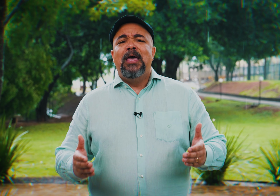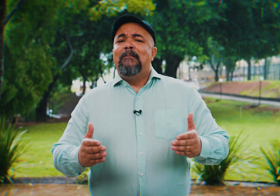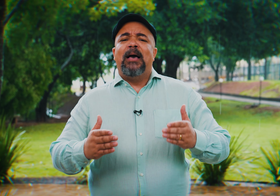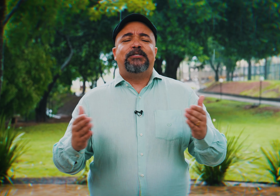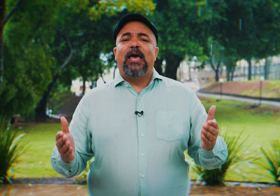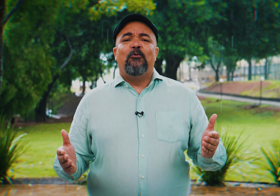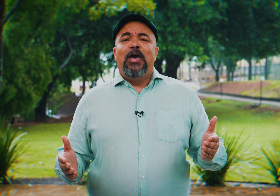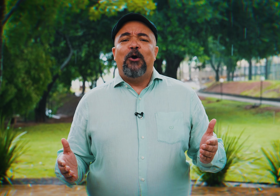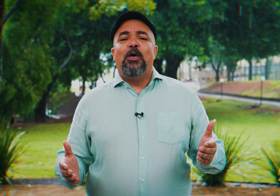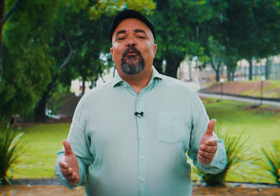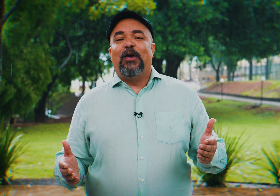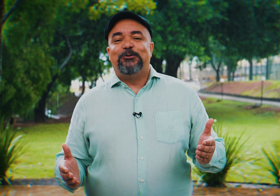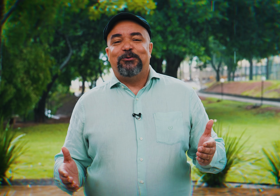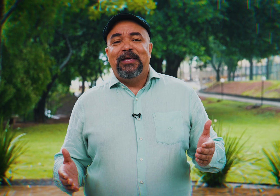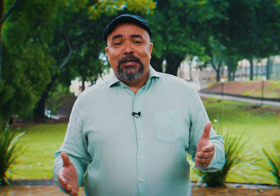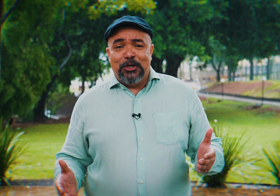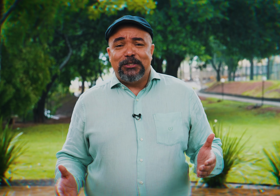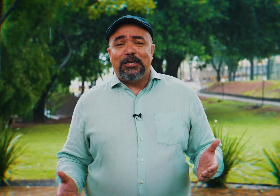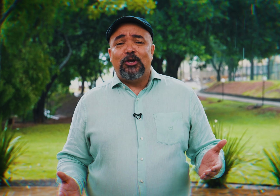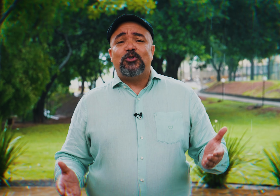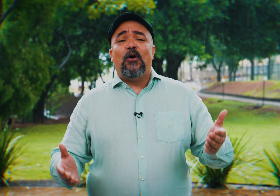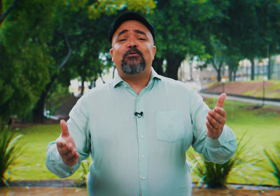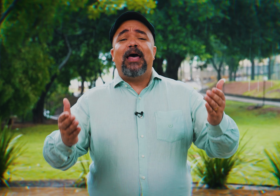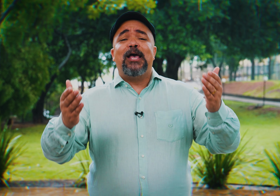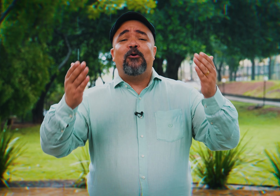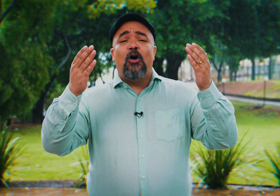salvá-lo, mas eu não o vejo. Dizem que